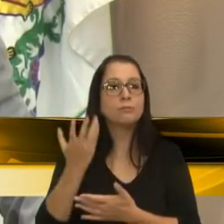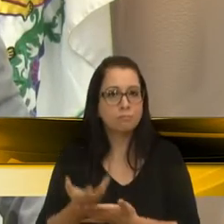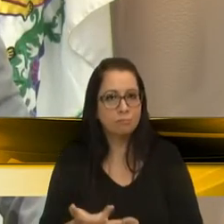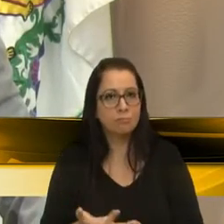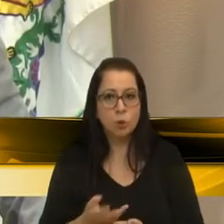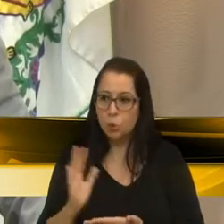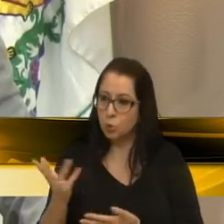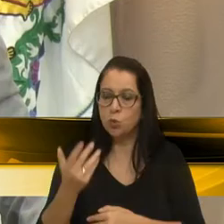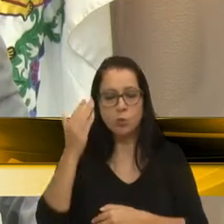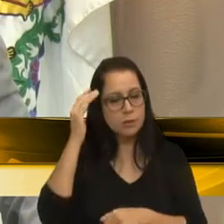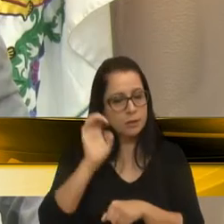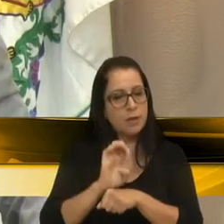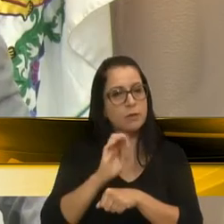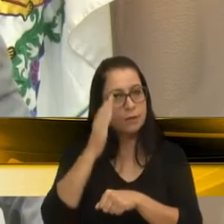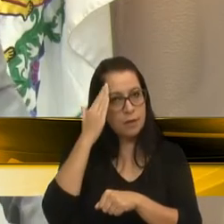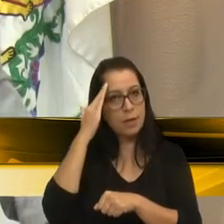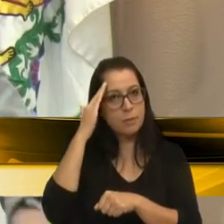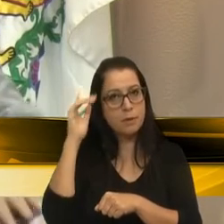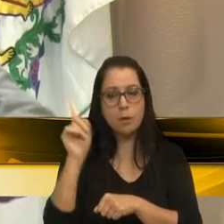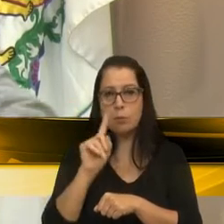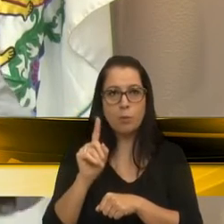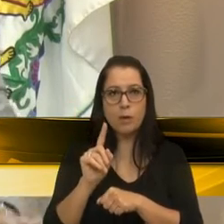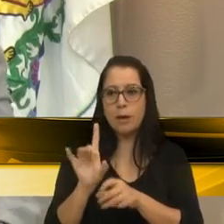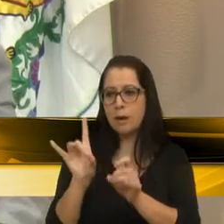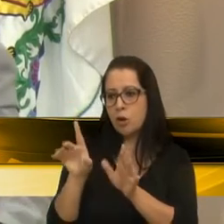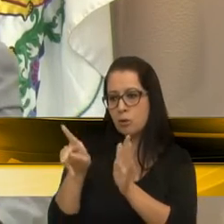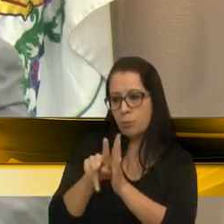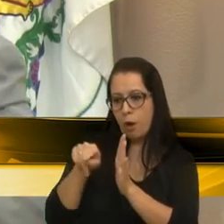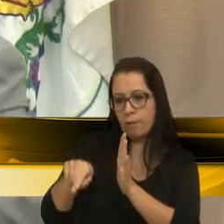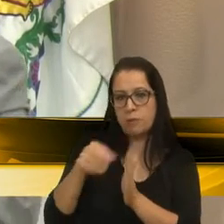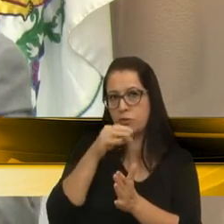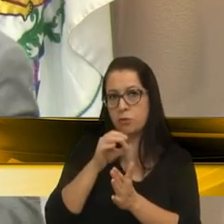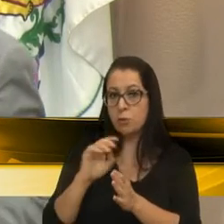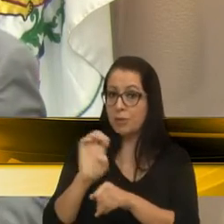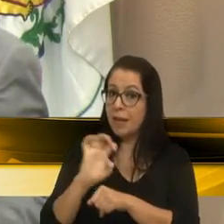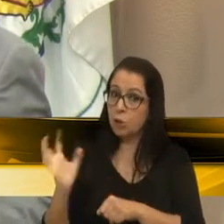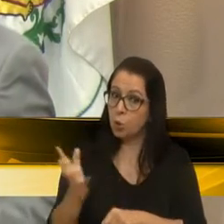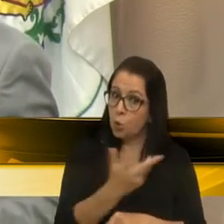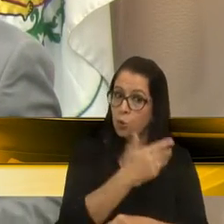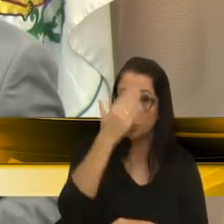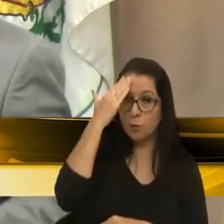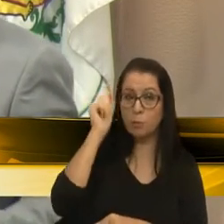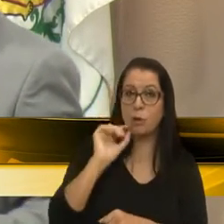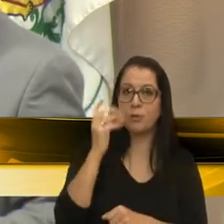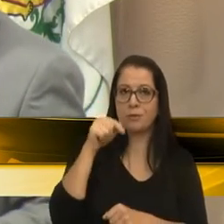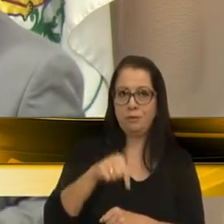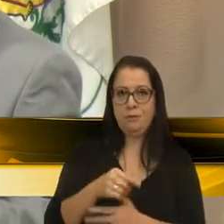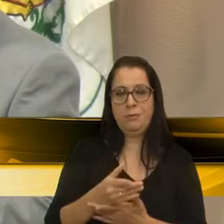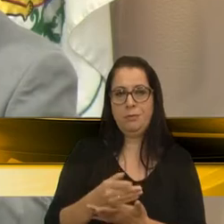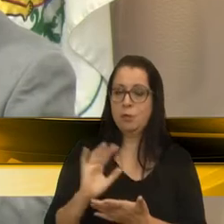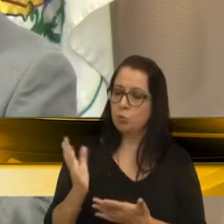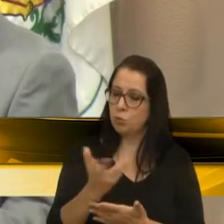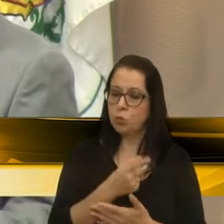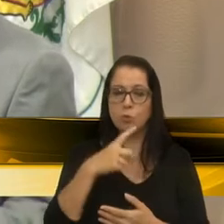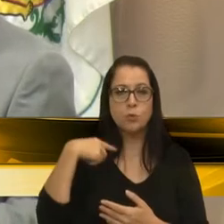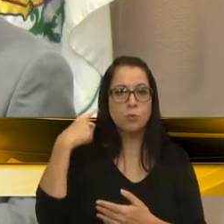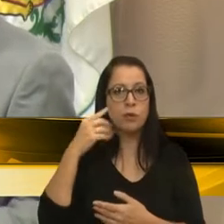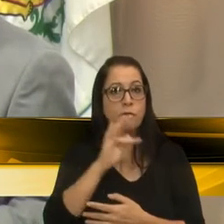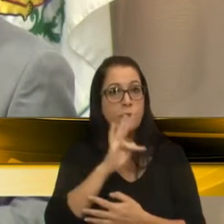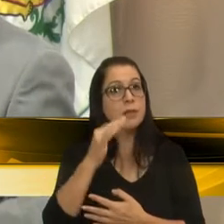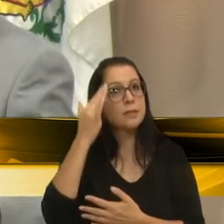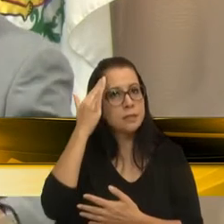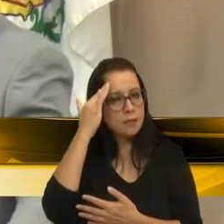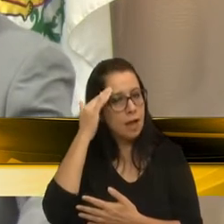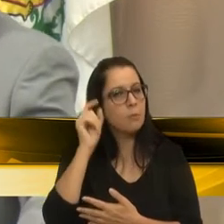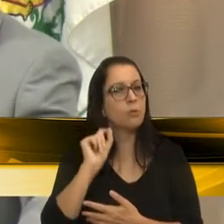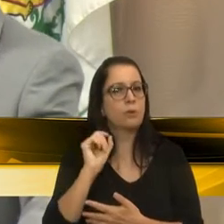Né? Todo o Estado sabe o que está acontecendo. Não era uma situação específica de Caxias, agora o Estado inteiro sabe. Todos os deputados federais estão sabendo